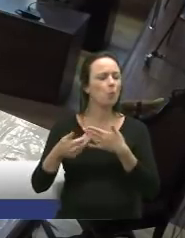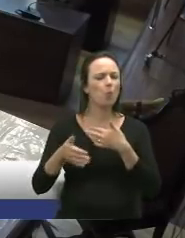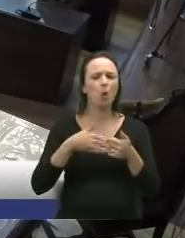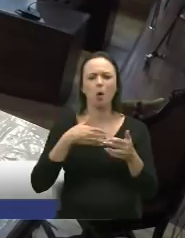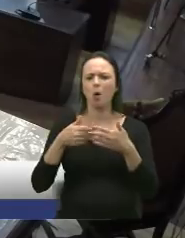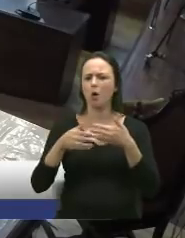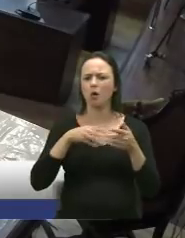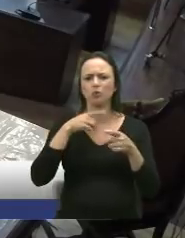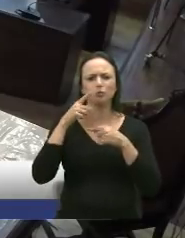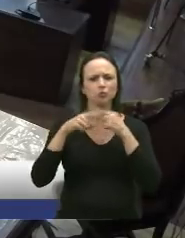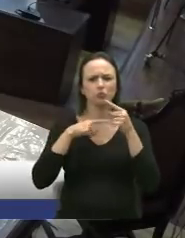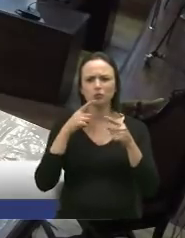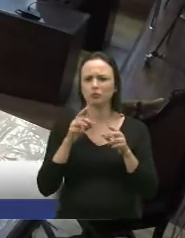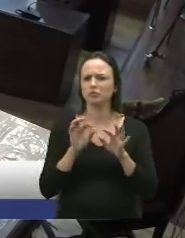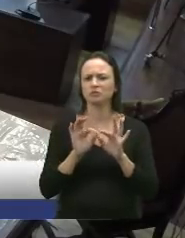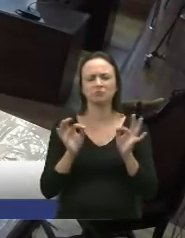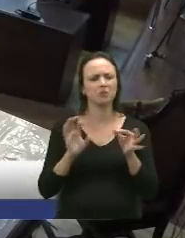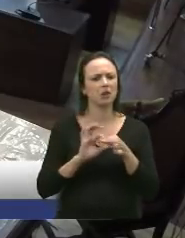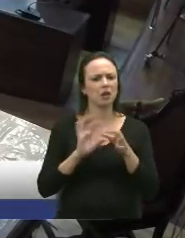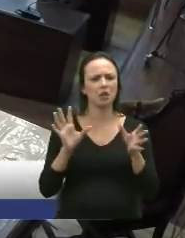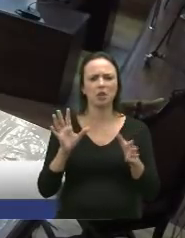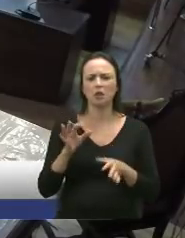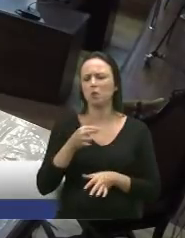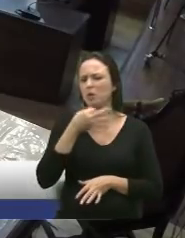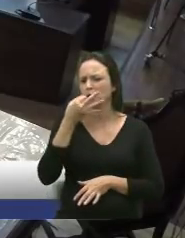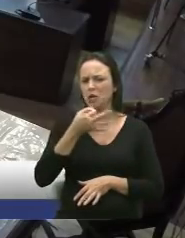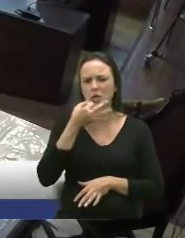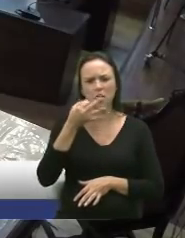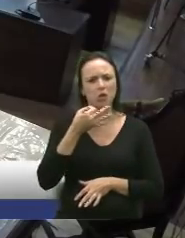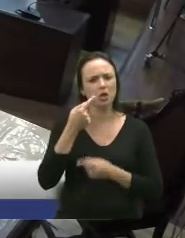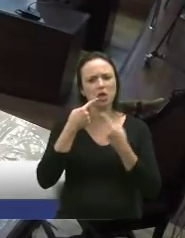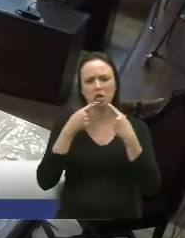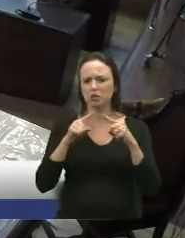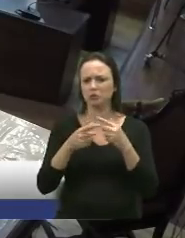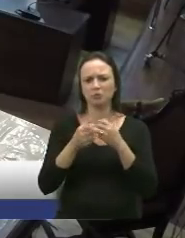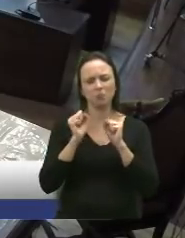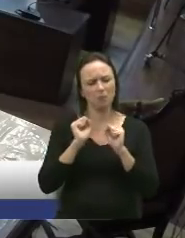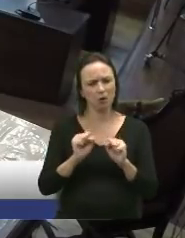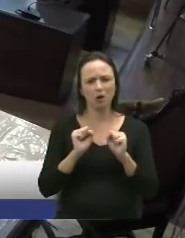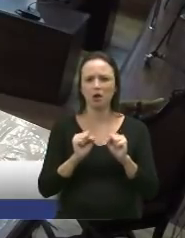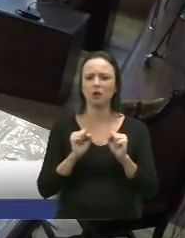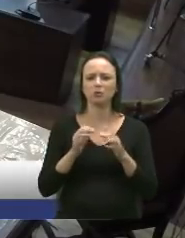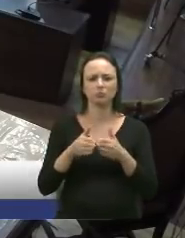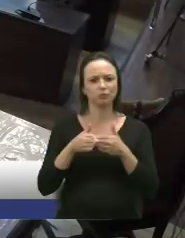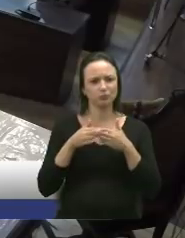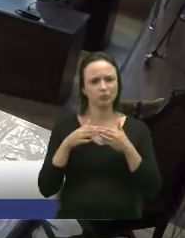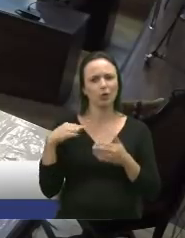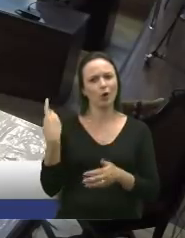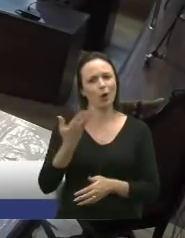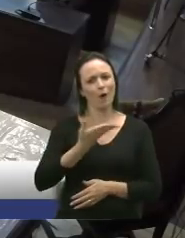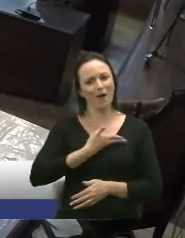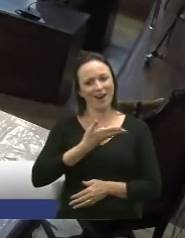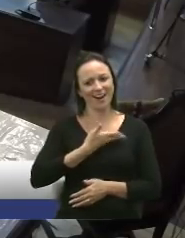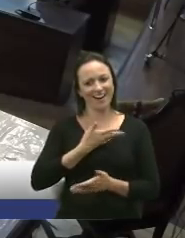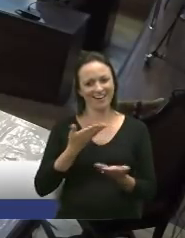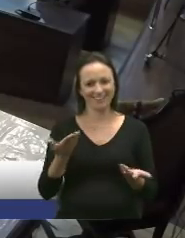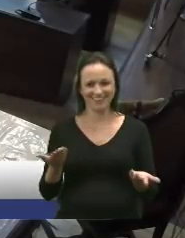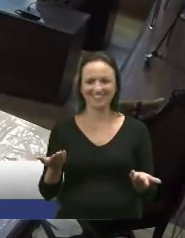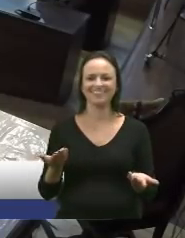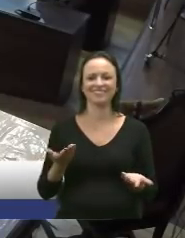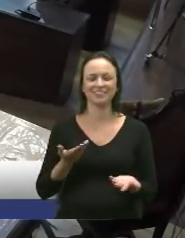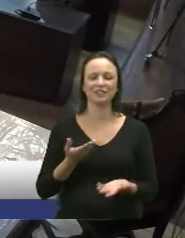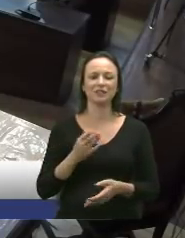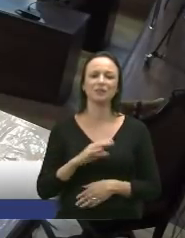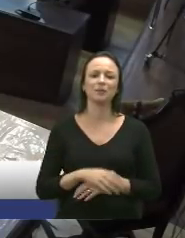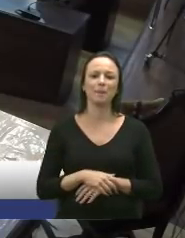Fiquem à vontade, assim como também comentários, críticas, por favor. Somos colegas e como chamei vocês aqui